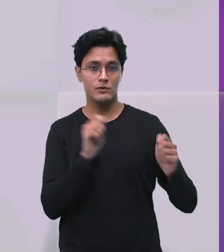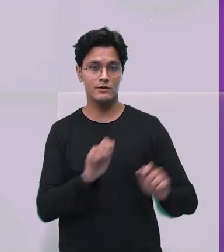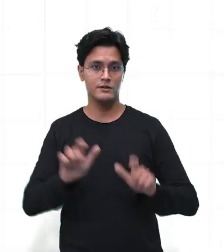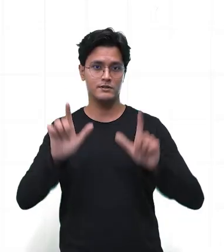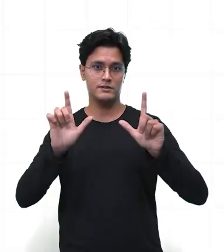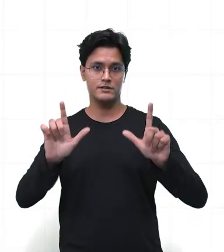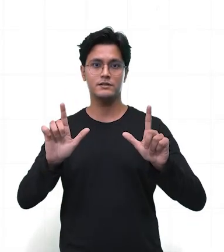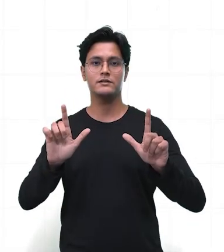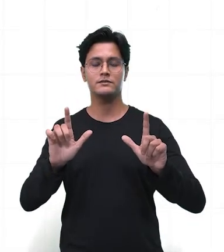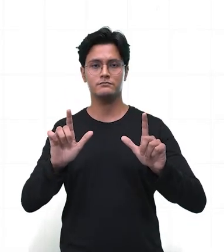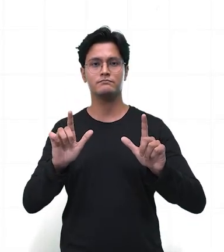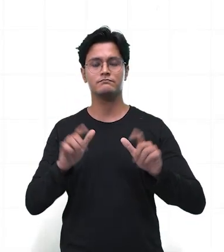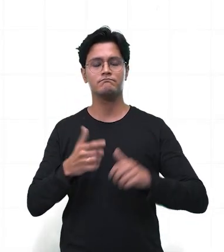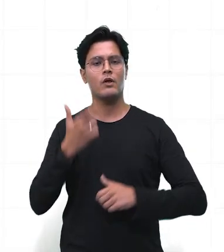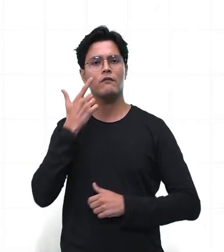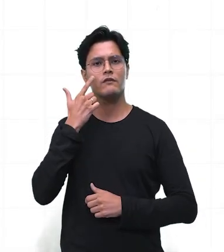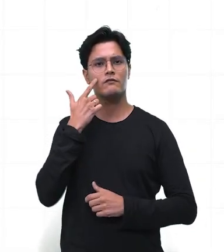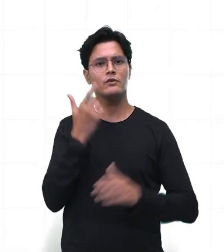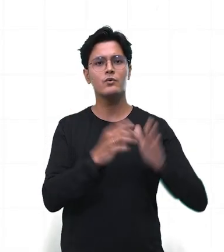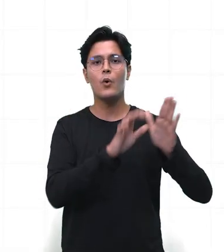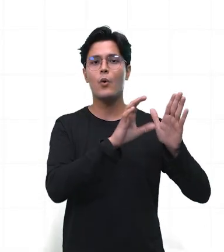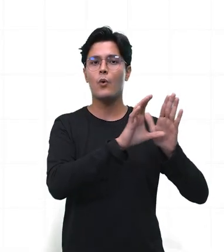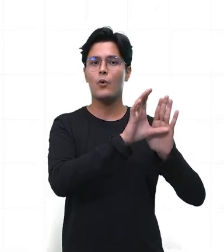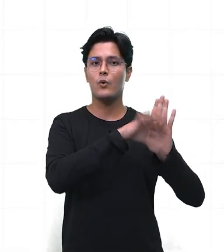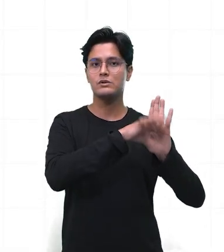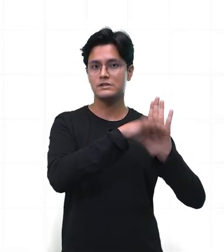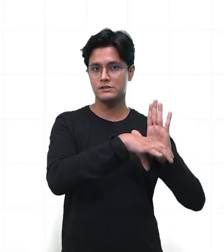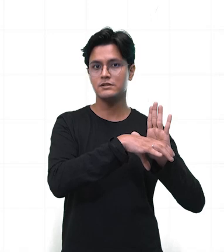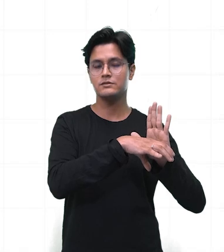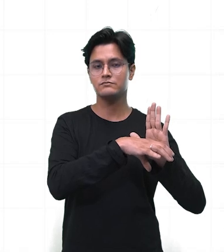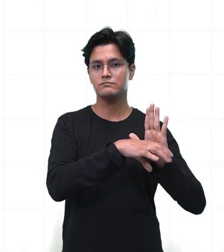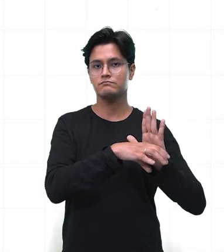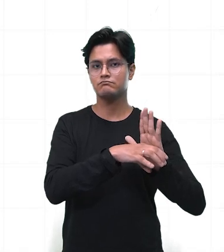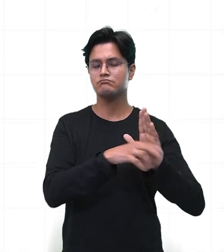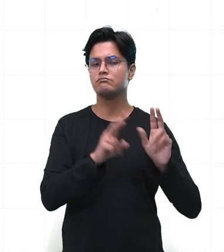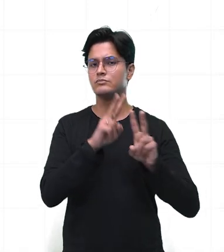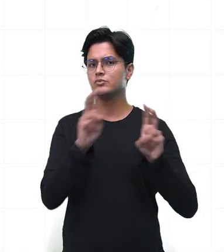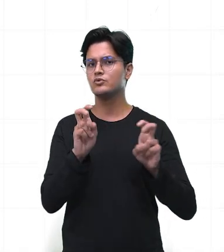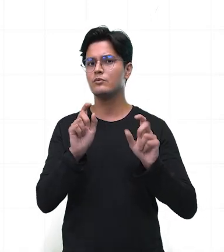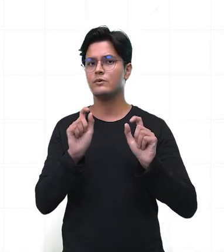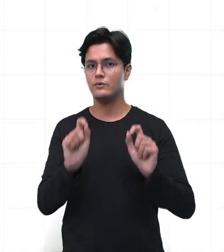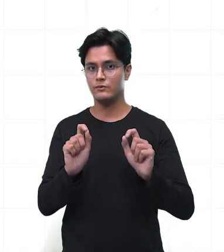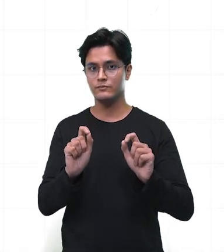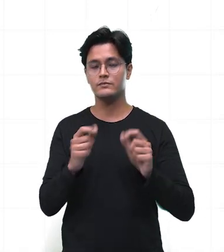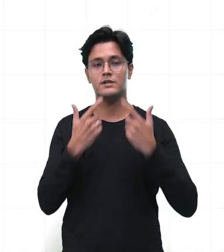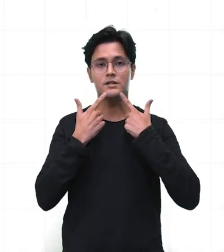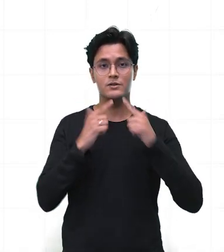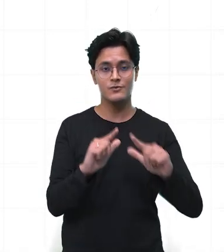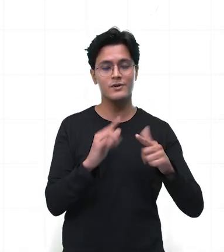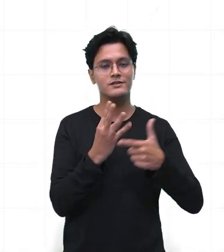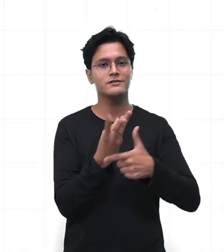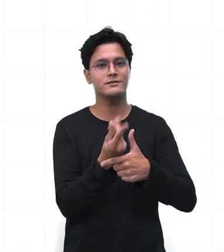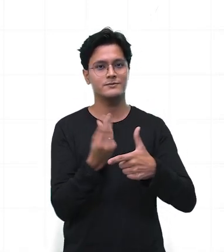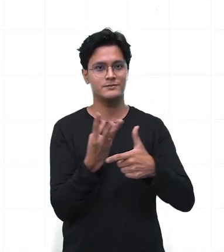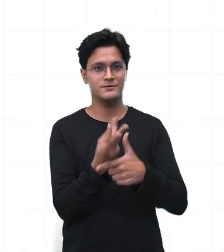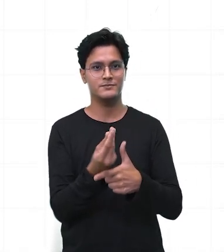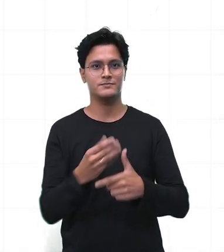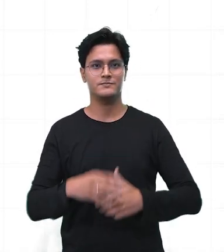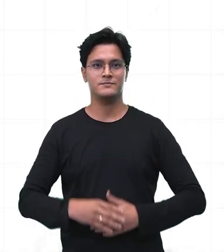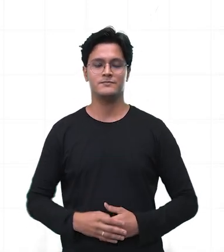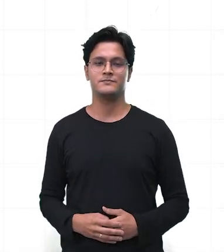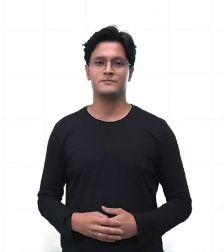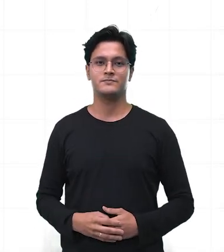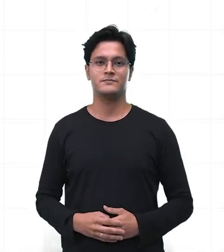cartela para a gente ver aí uma definição sobre a linguagem algébrica.